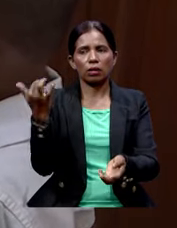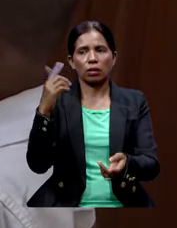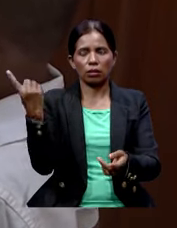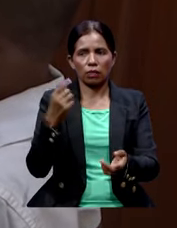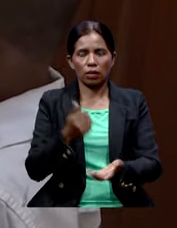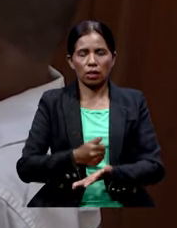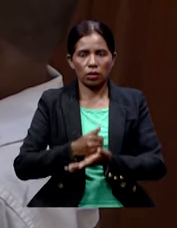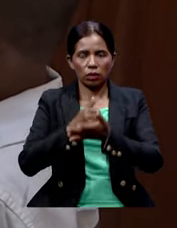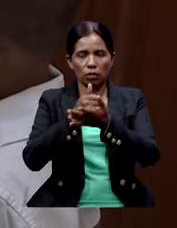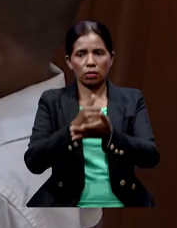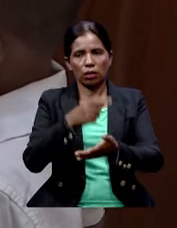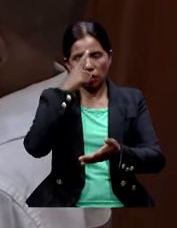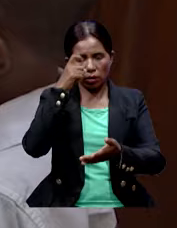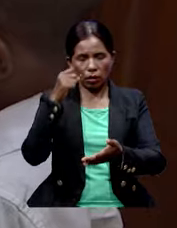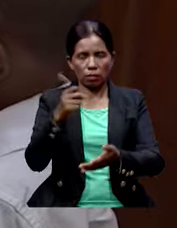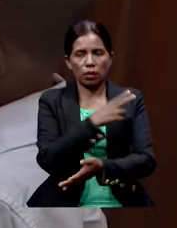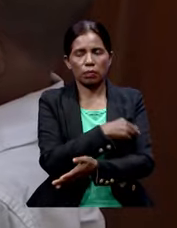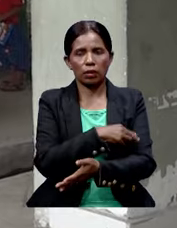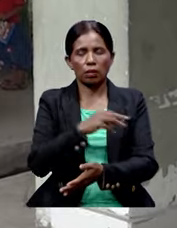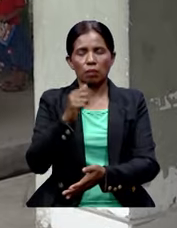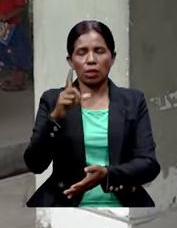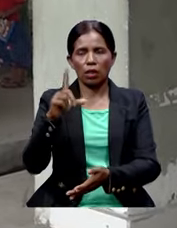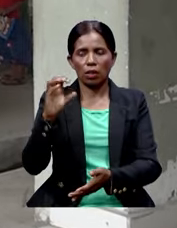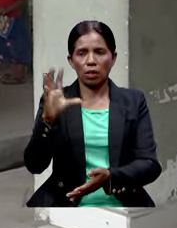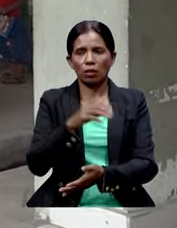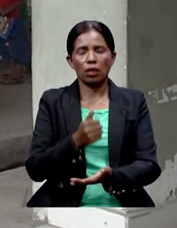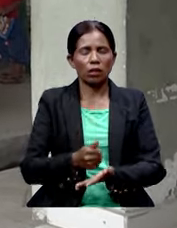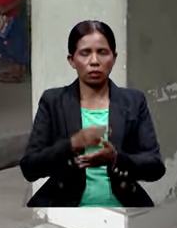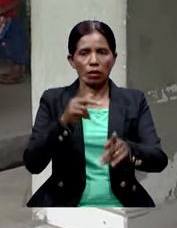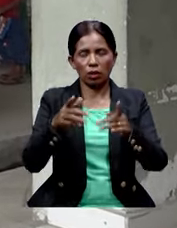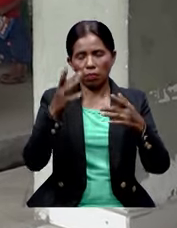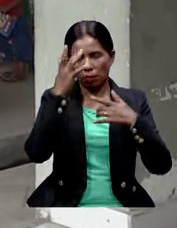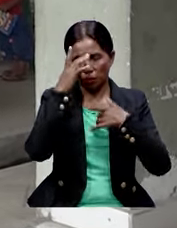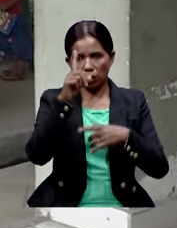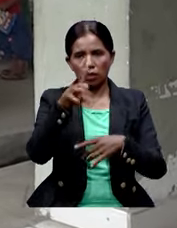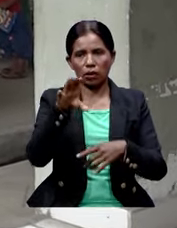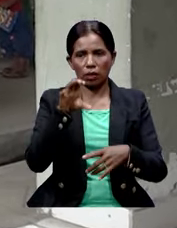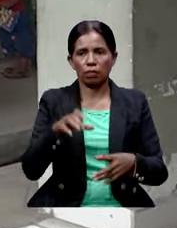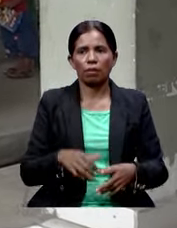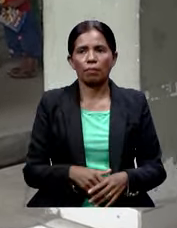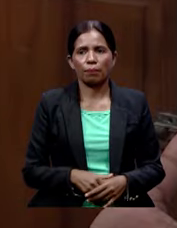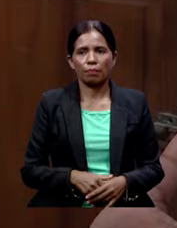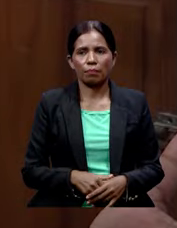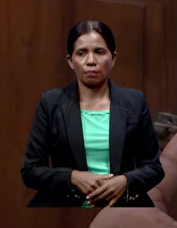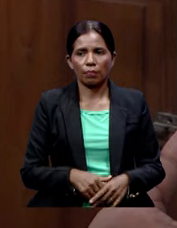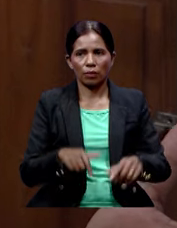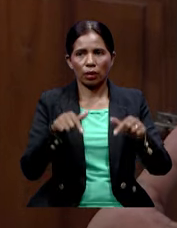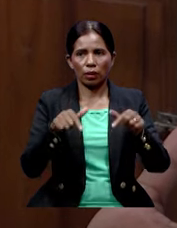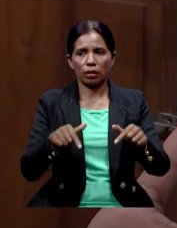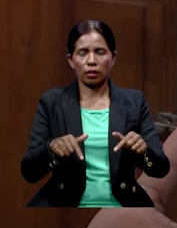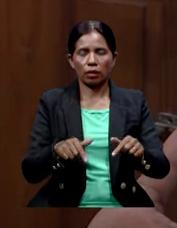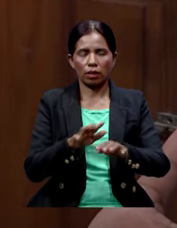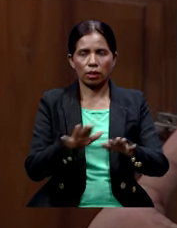apoio malu, tamba posto saúde maloar cada lorong atende paciente atu sida resing. Só que ia ne ia